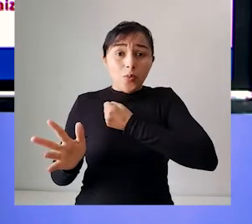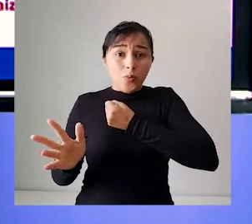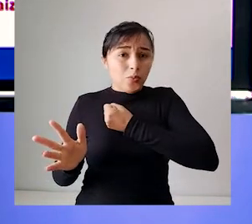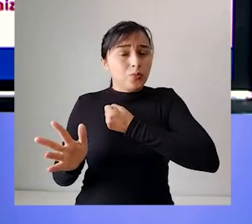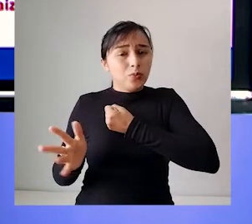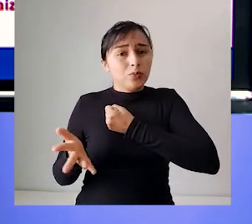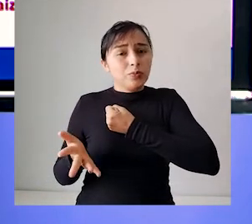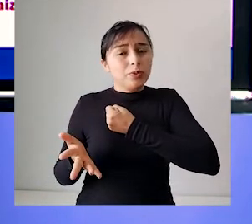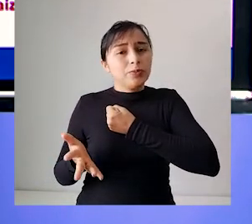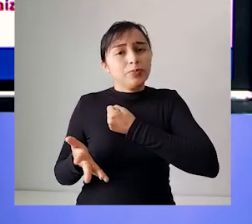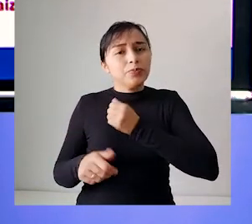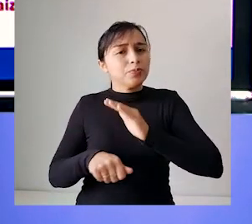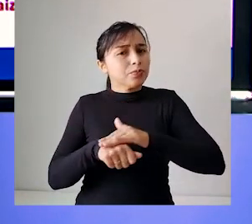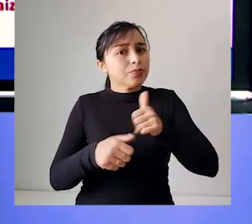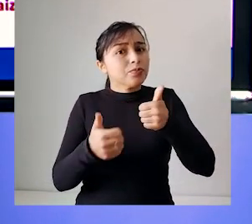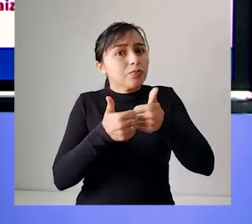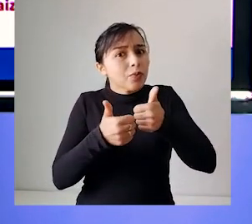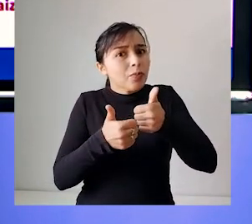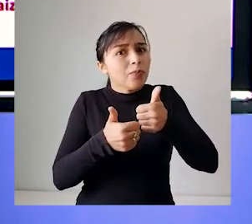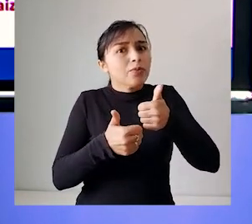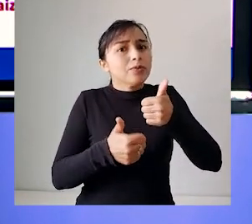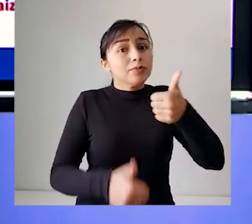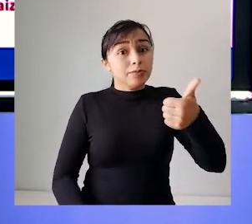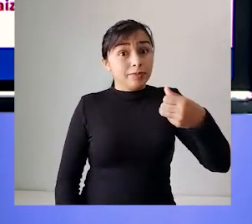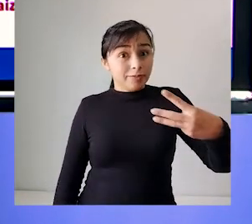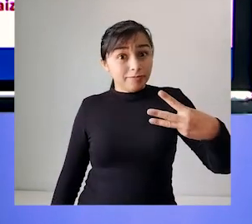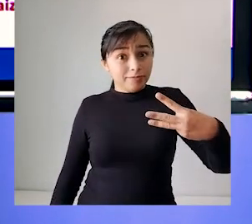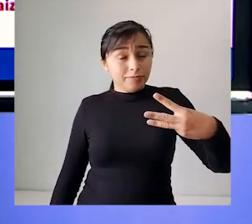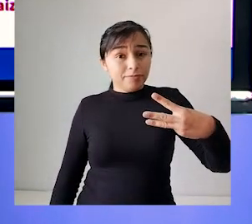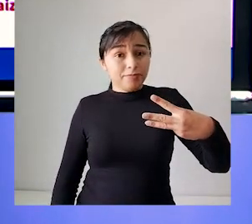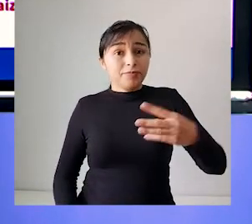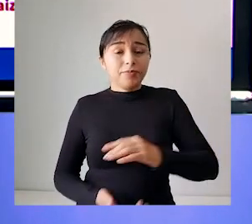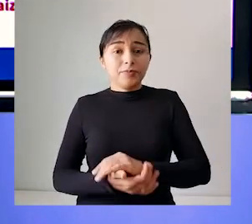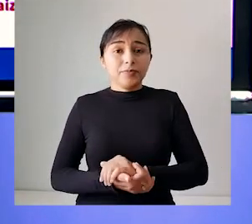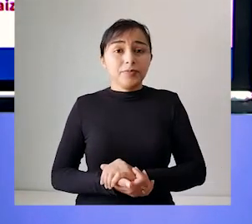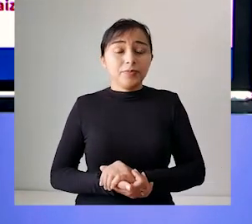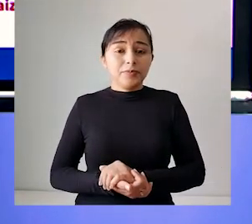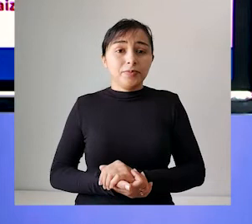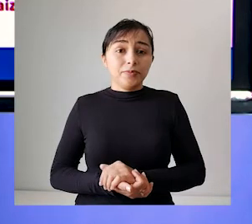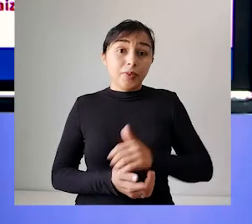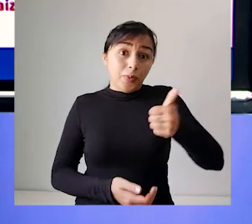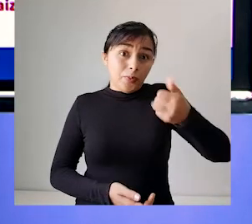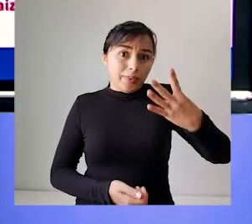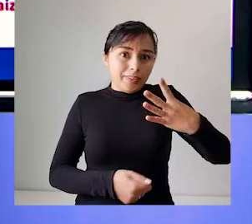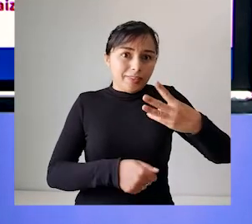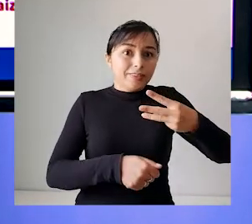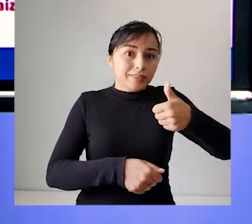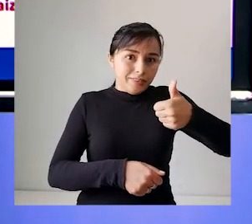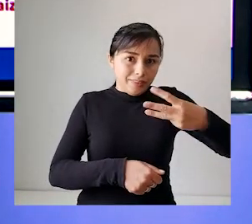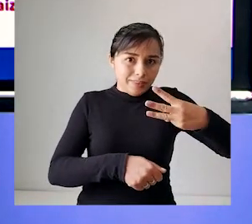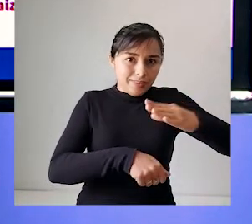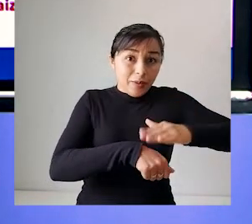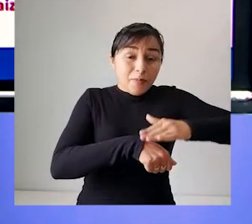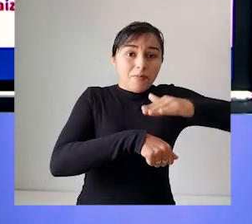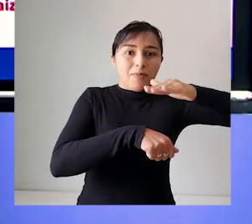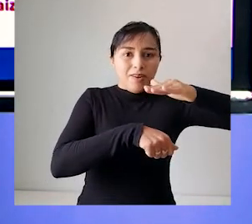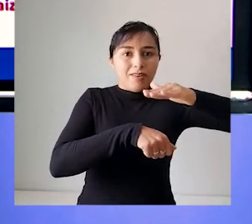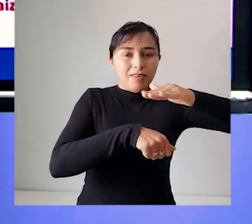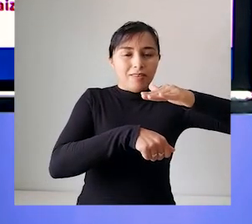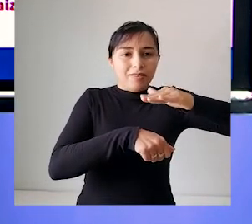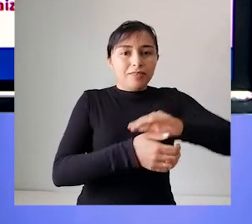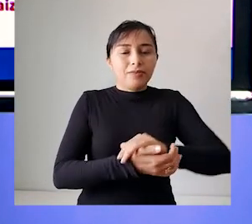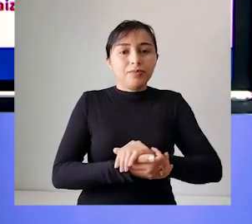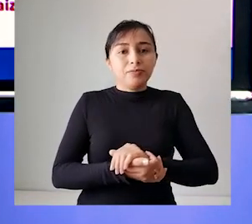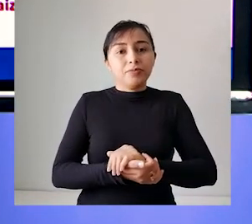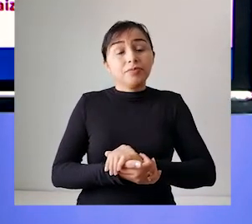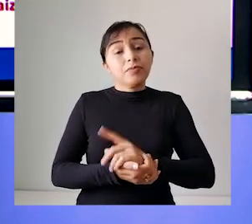estar aí mais próximo do 13, certo? Como o 13 ele está passando, digamos assim, se